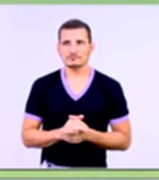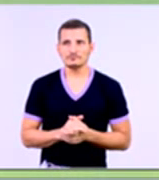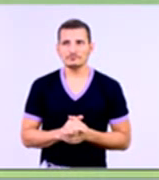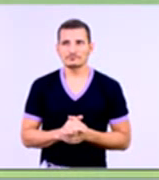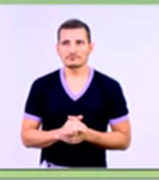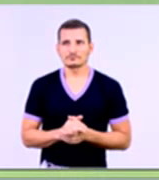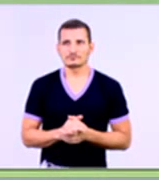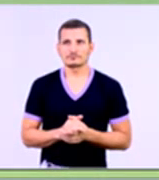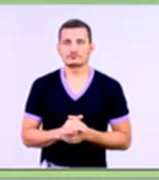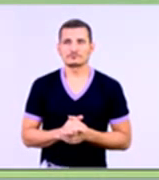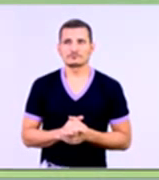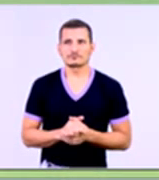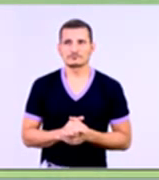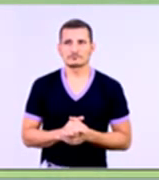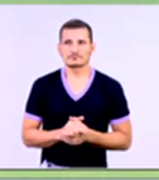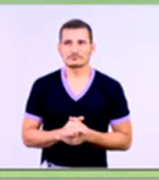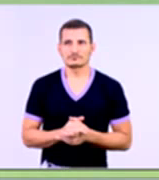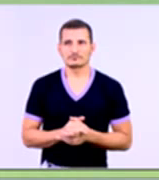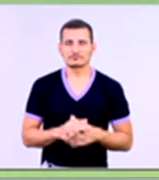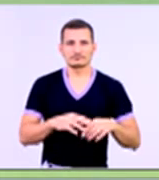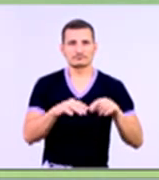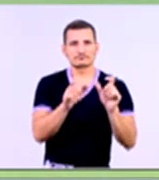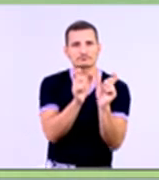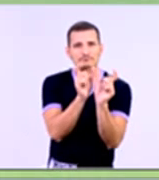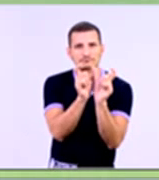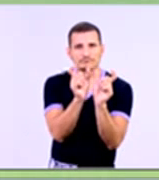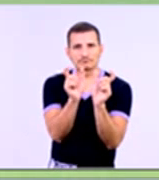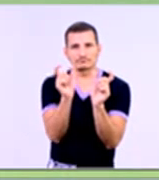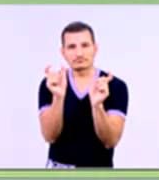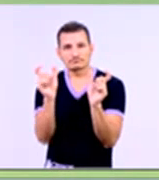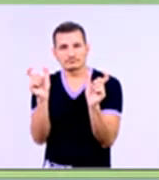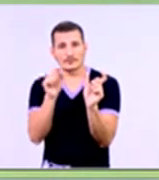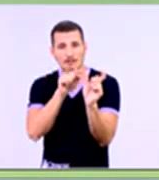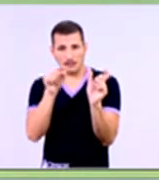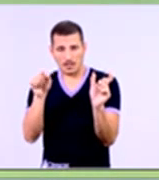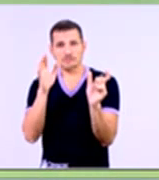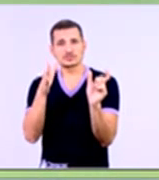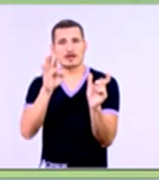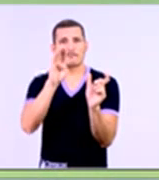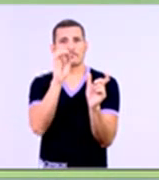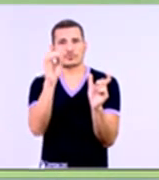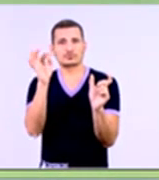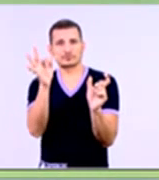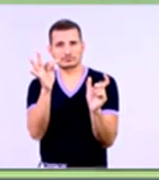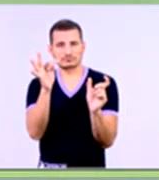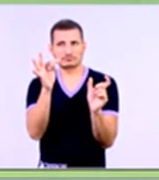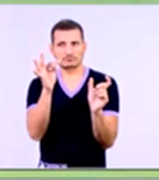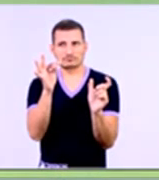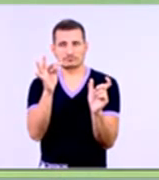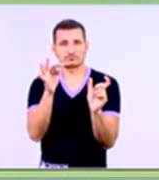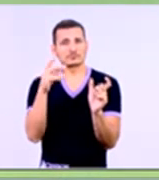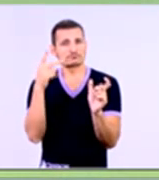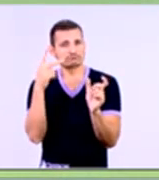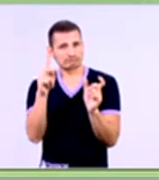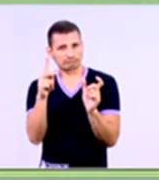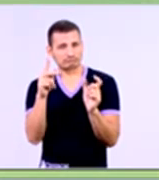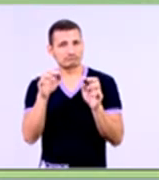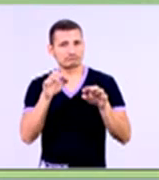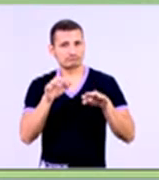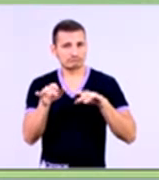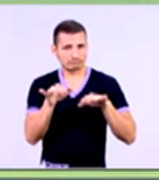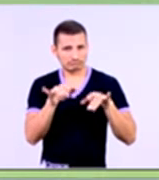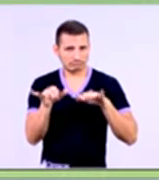botão muito simples. E aqui nós temos um botão com Bootstrap. Observe que seu trabalho de programador